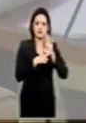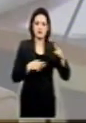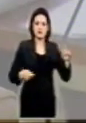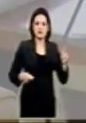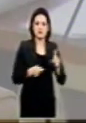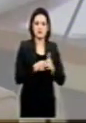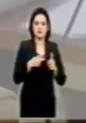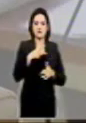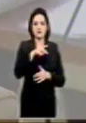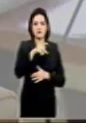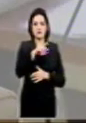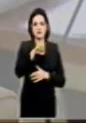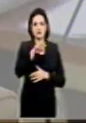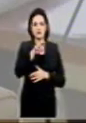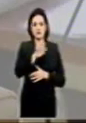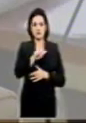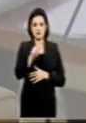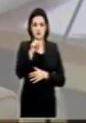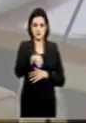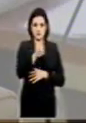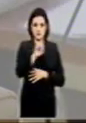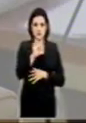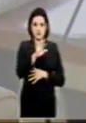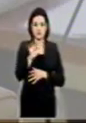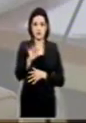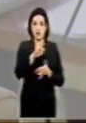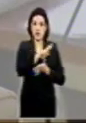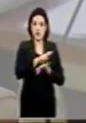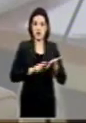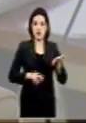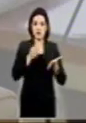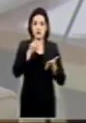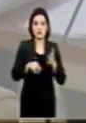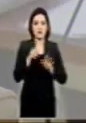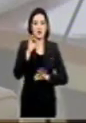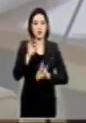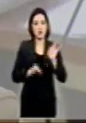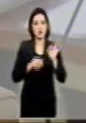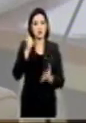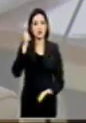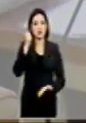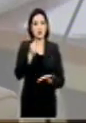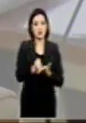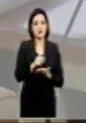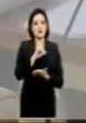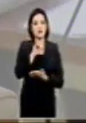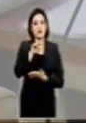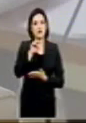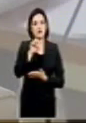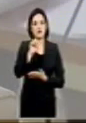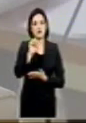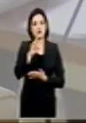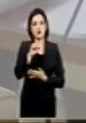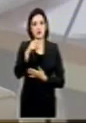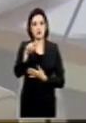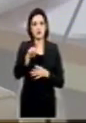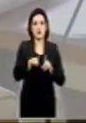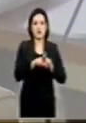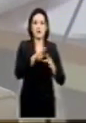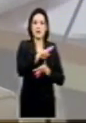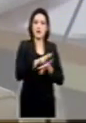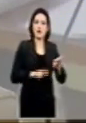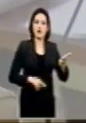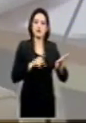tribunal, prescreve que o relator será o juiz da instrução, bem como o relator terá as atribuições que a legislação por